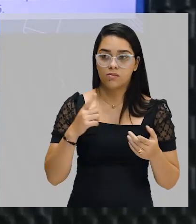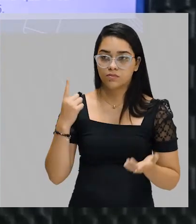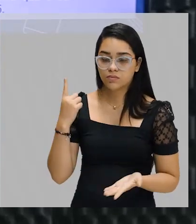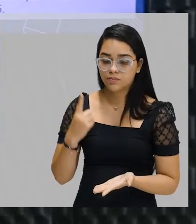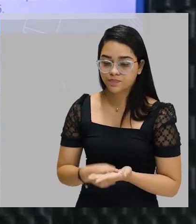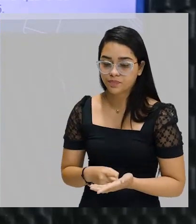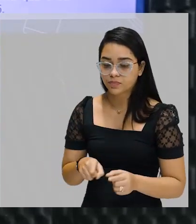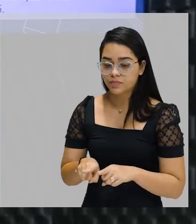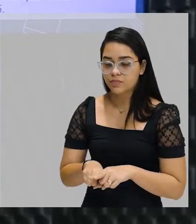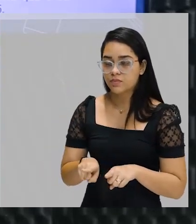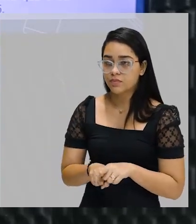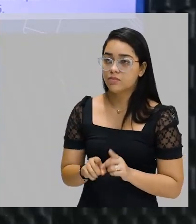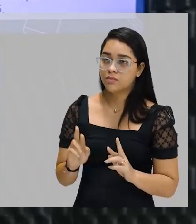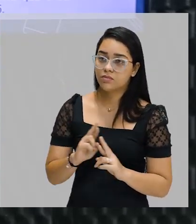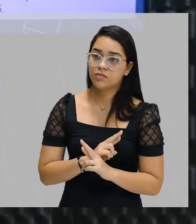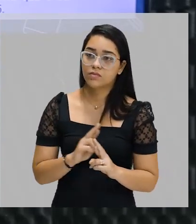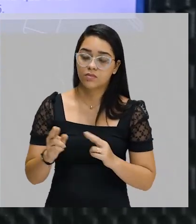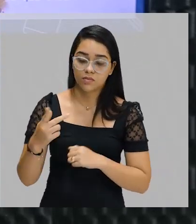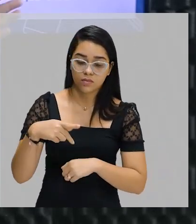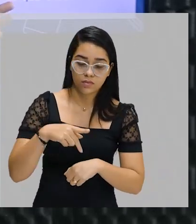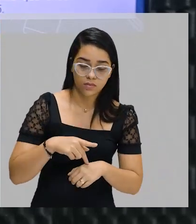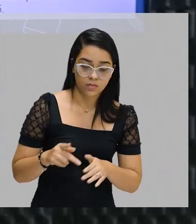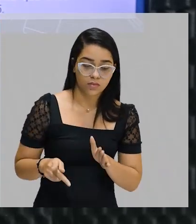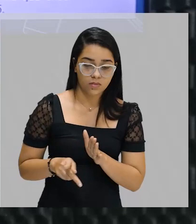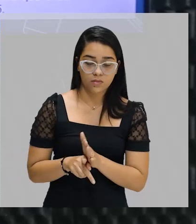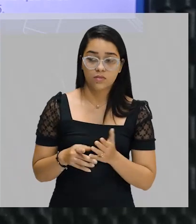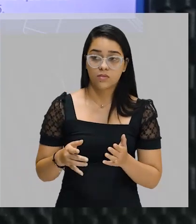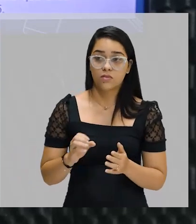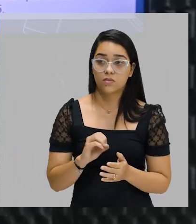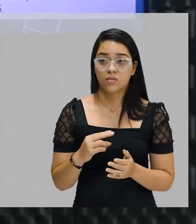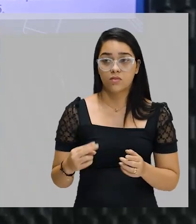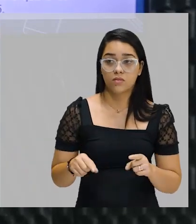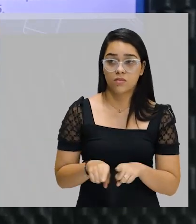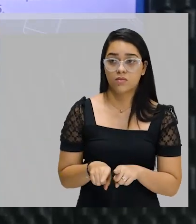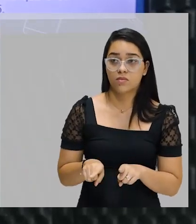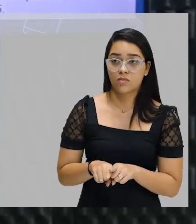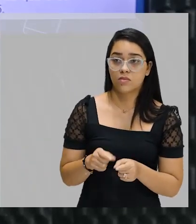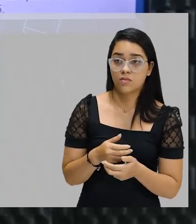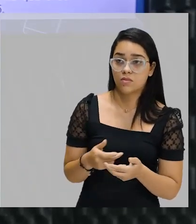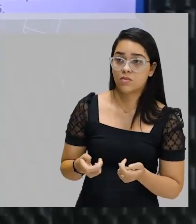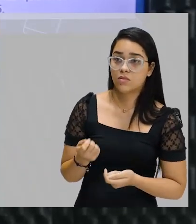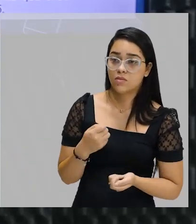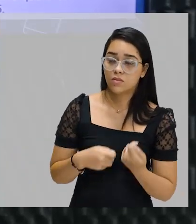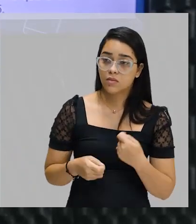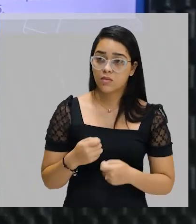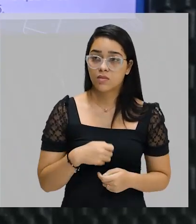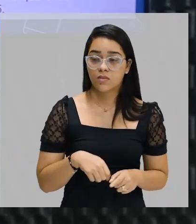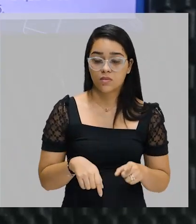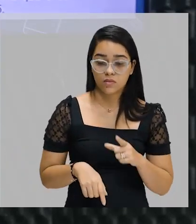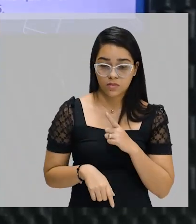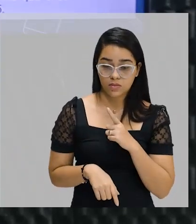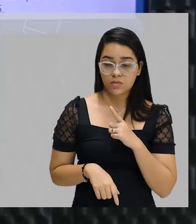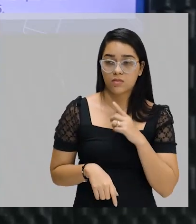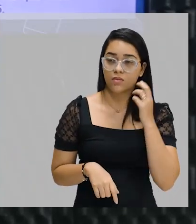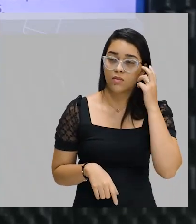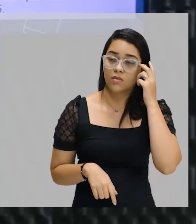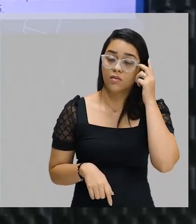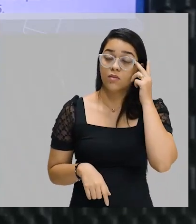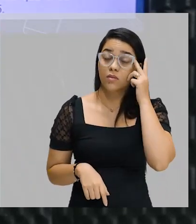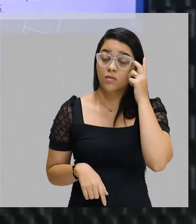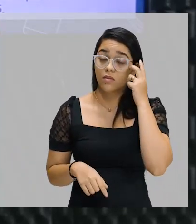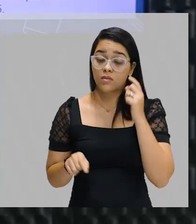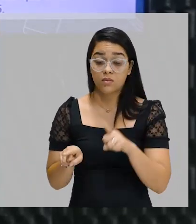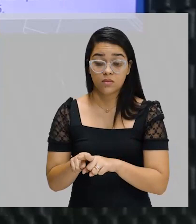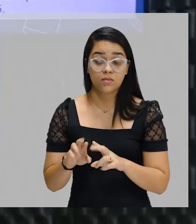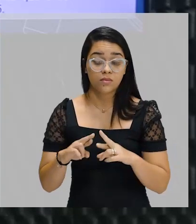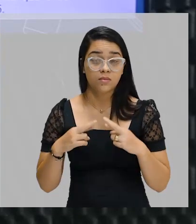acordos bilaterais, né, entre países específicos ou acordos com blocos econômicos, no caso da União Europeia. E é claro,